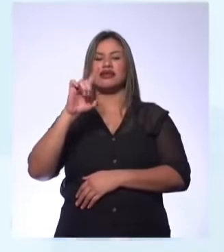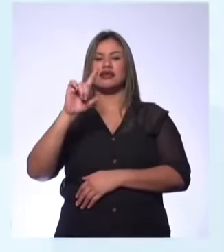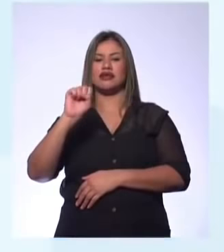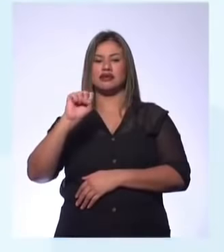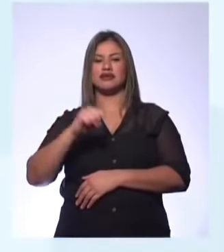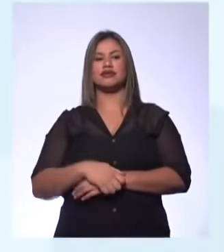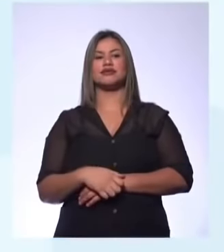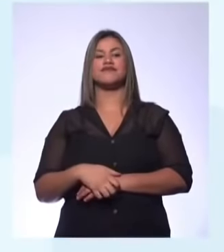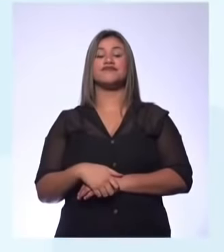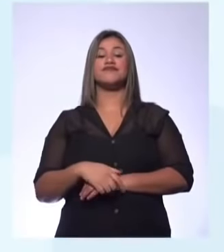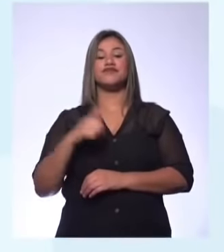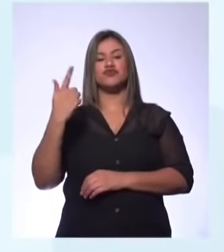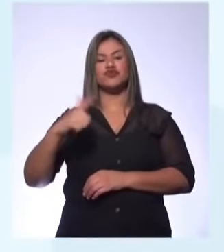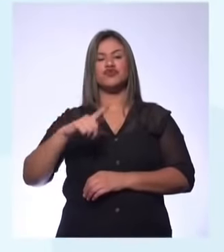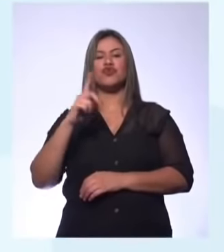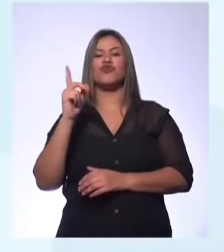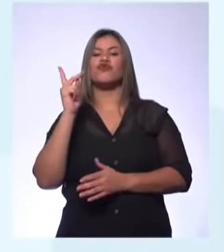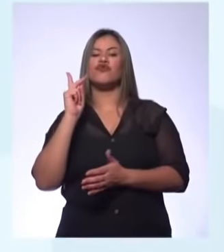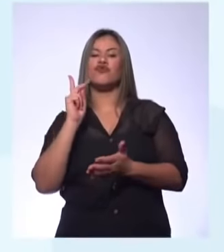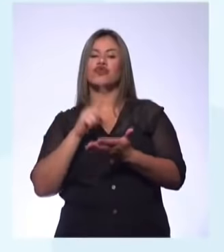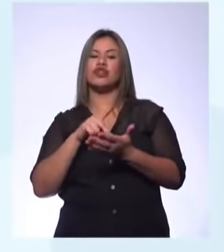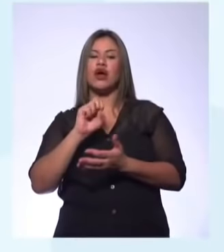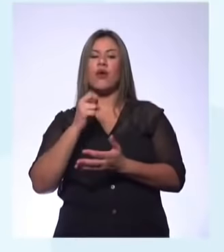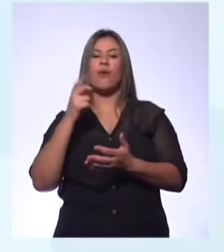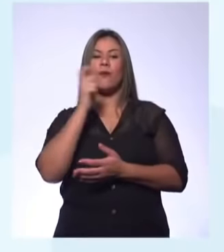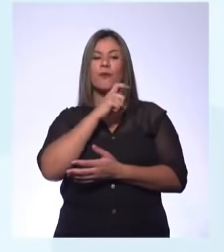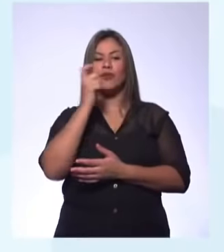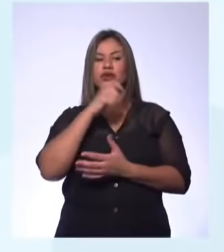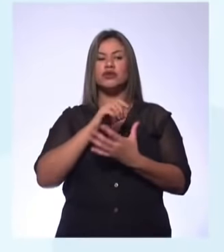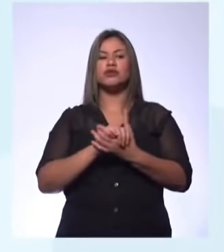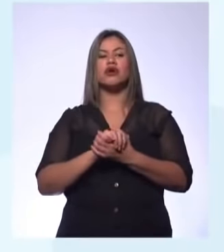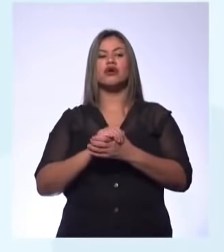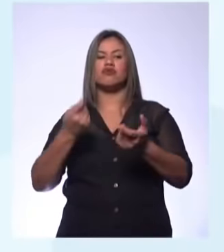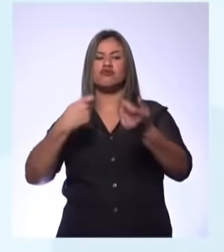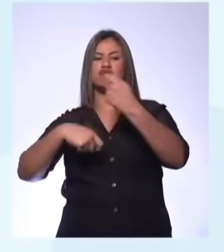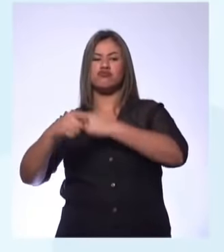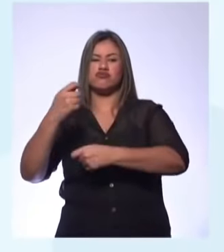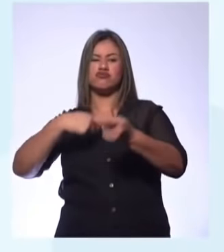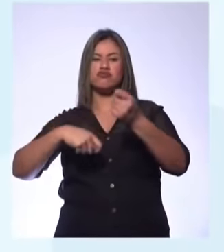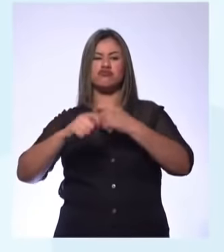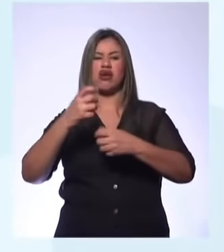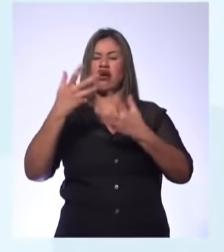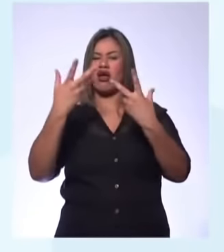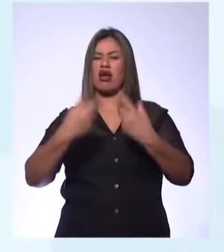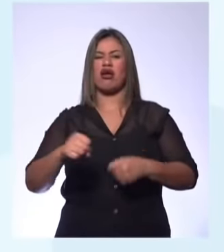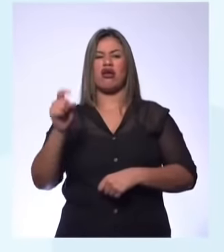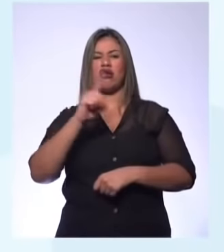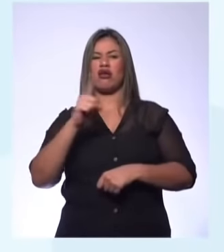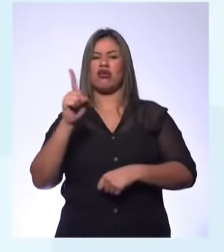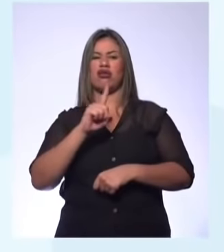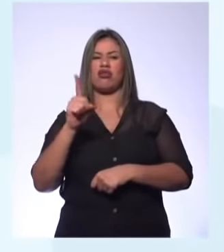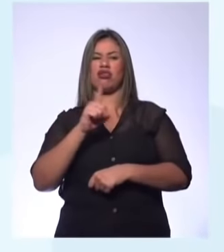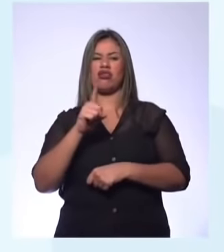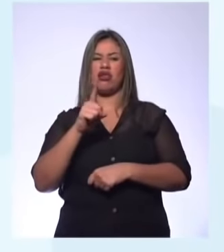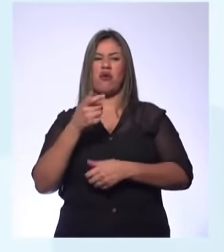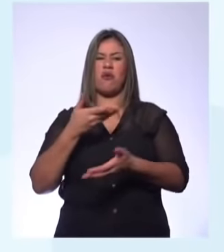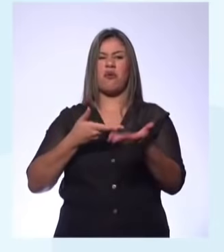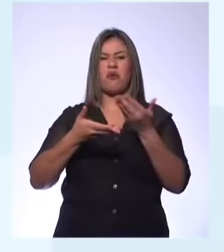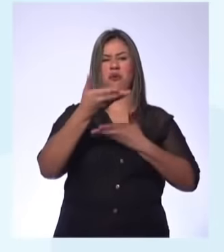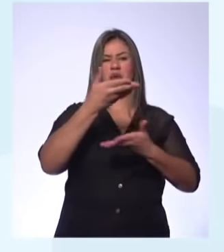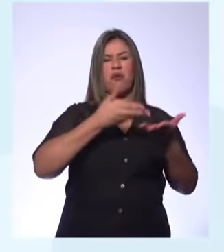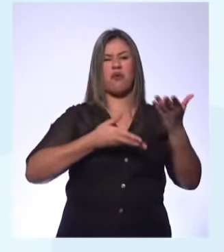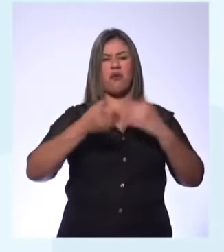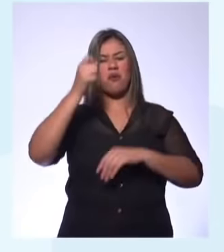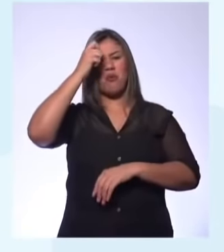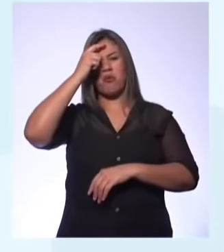pergunta para o chat. O comércio não permitia relações de trocas de mercadoria que levaram também a